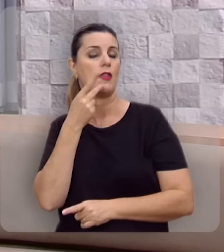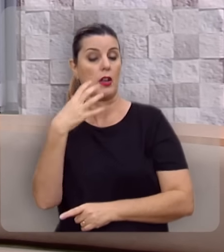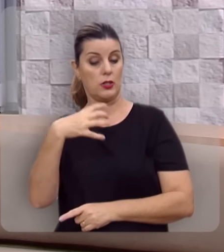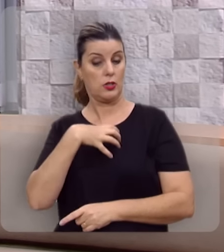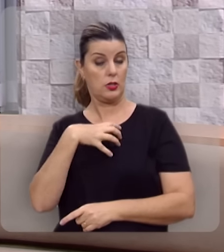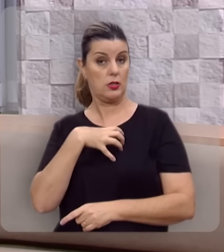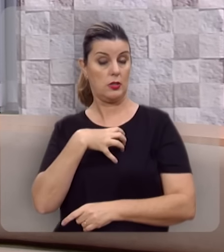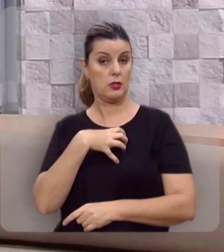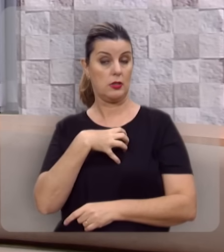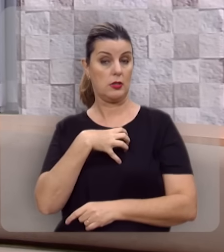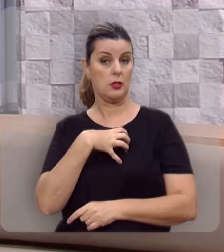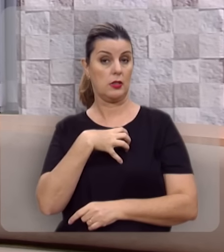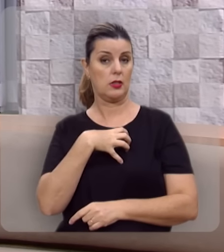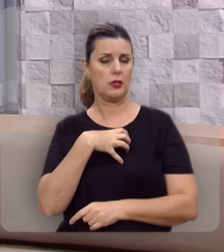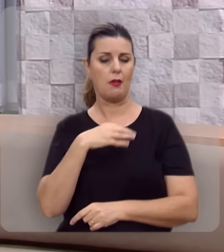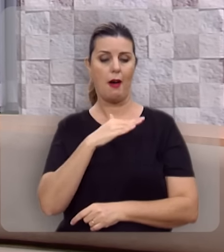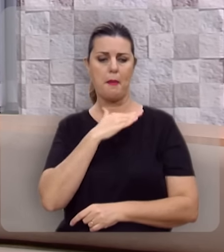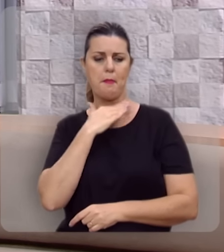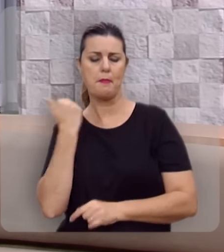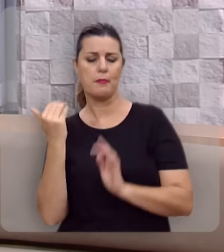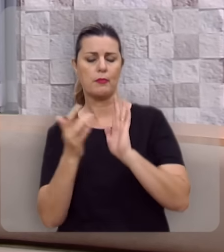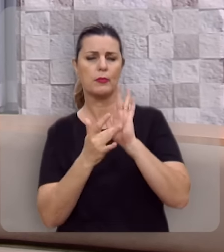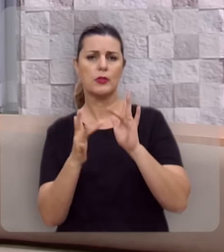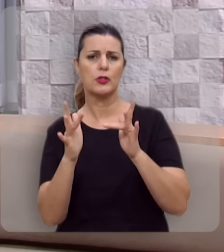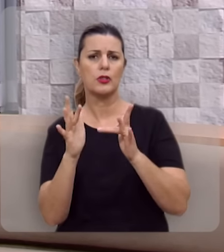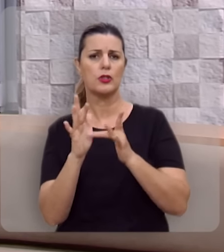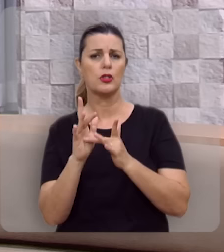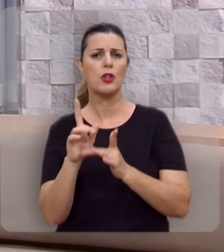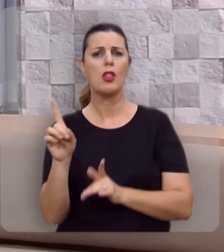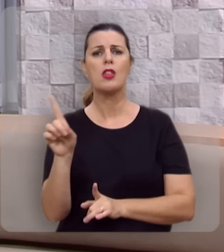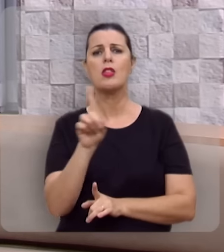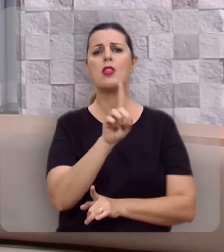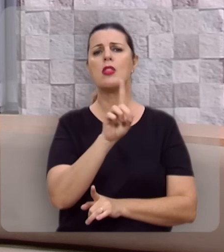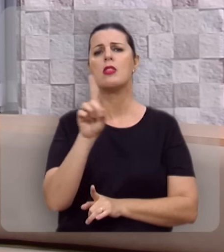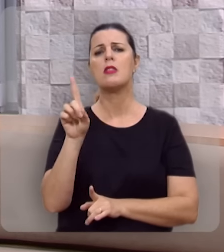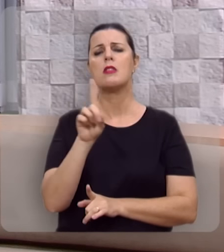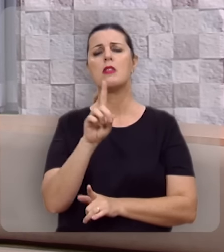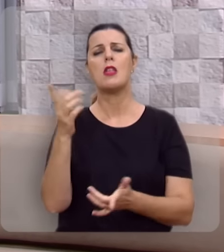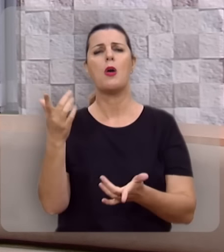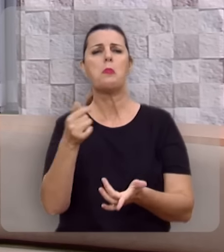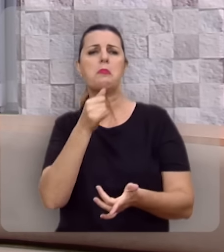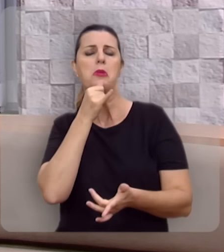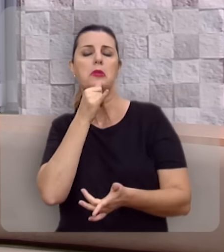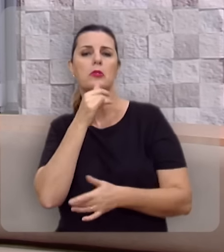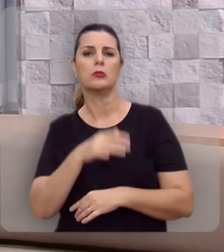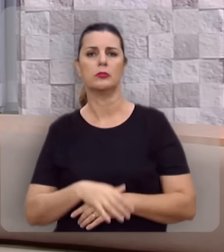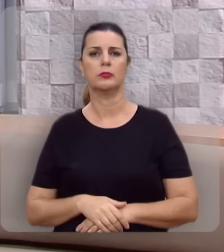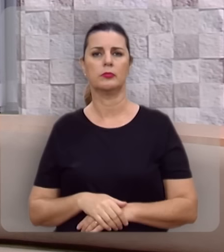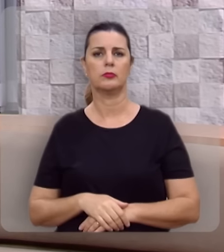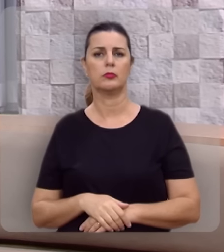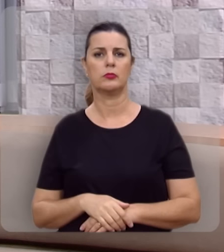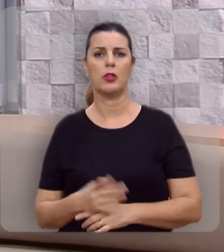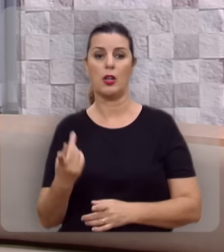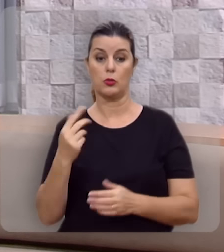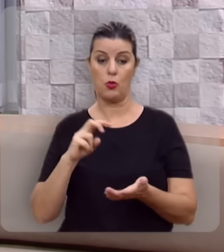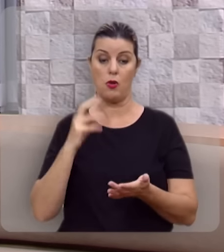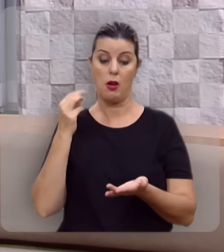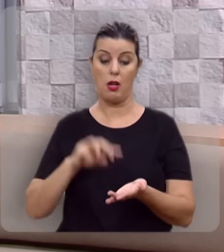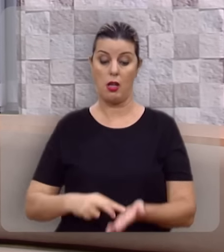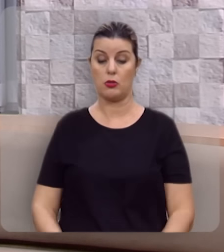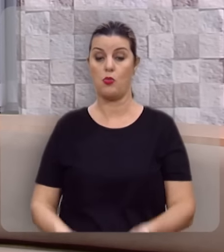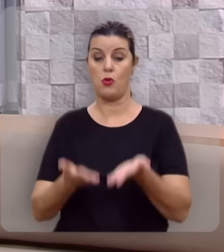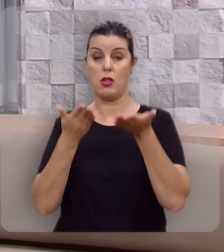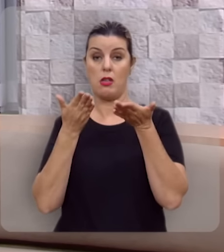Escrituras. De tal maneira que a morte de Jesus não foi um acidente, nem